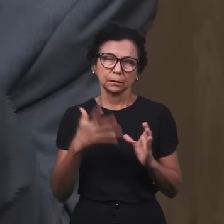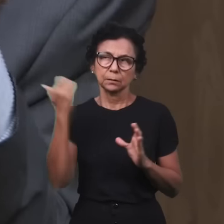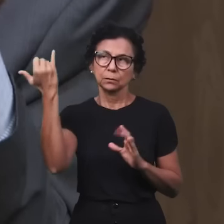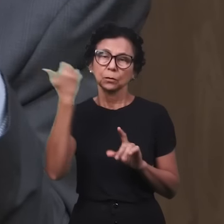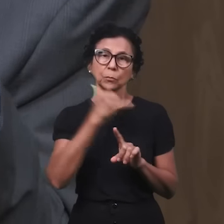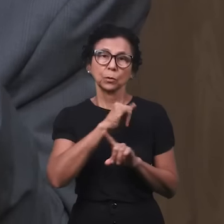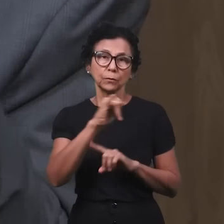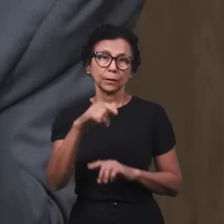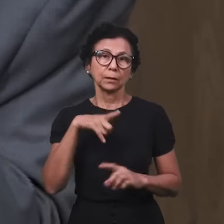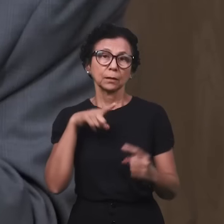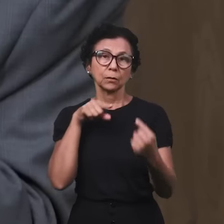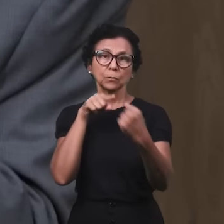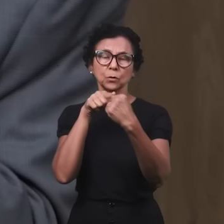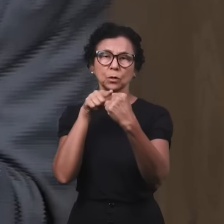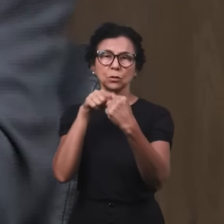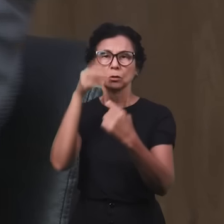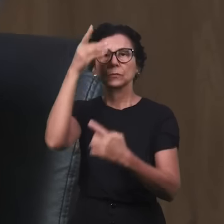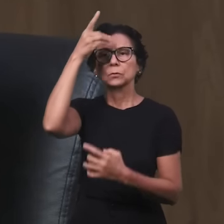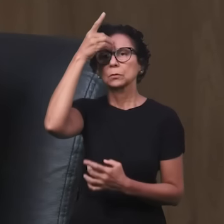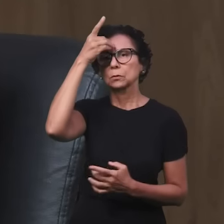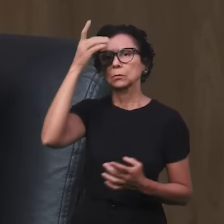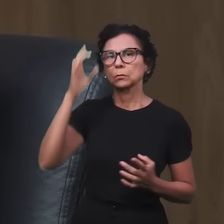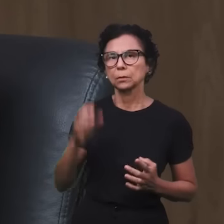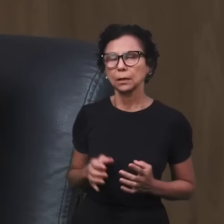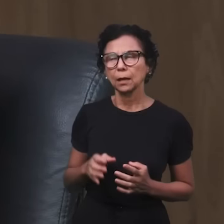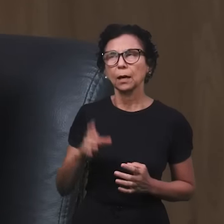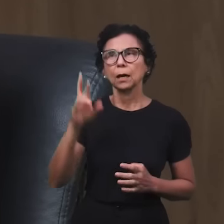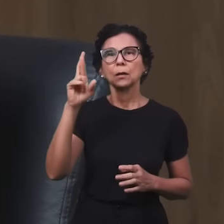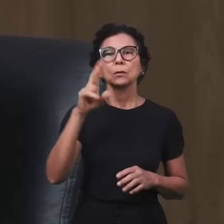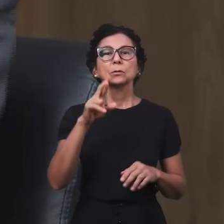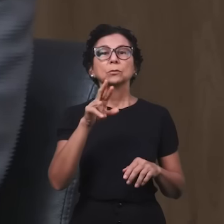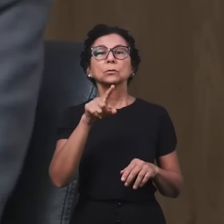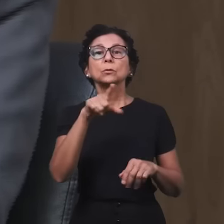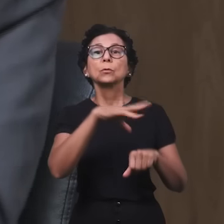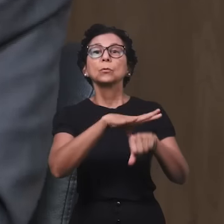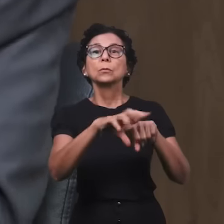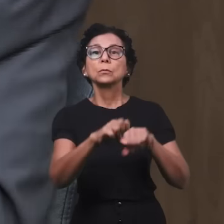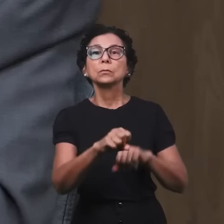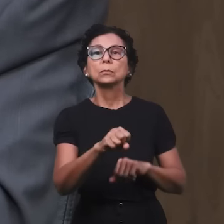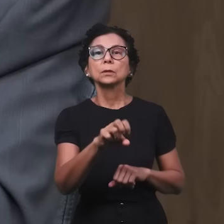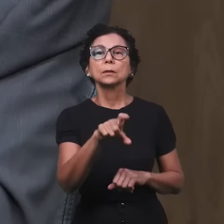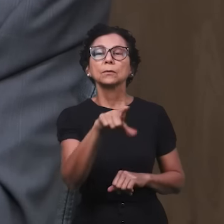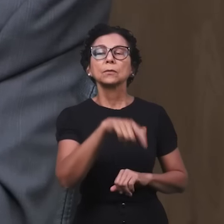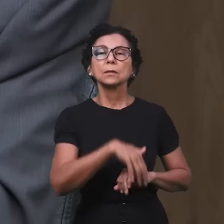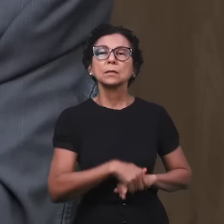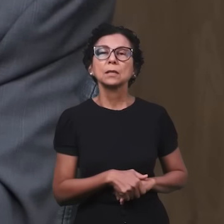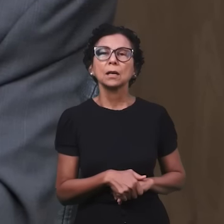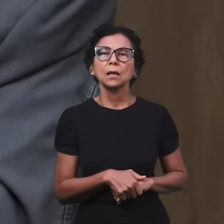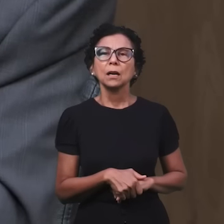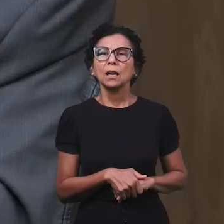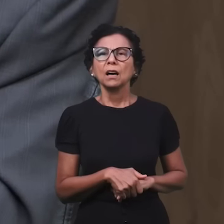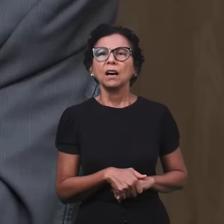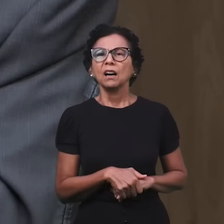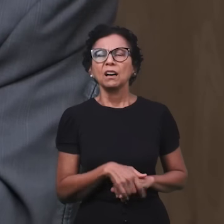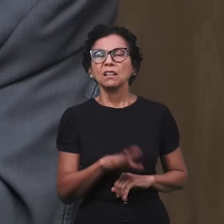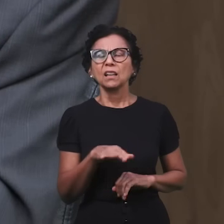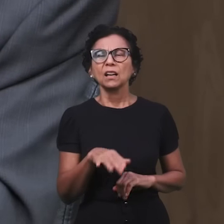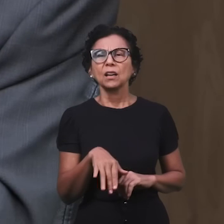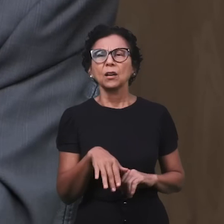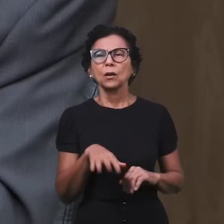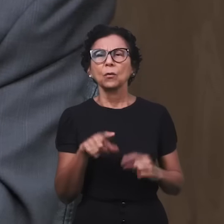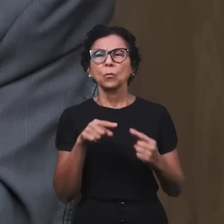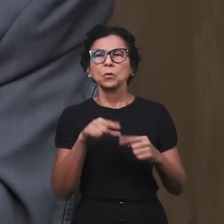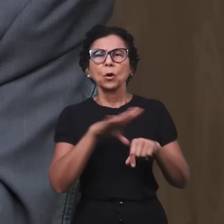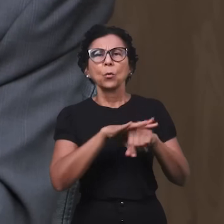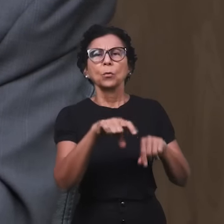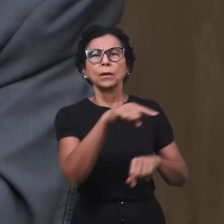um objetivo. O Senhor te cura, tá? Às vezes, não, o objetivo foi curar Alexandre. Não,